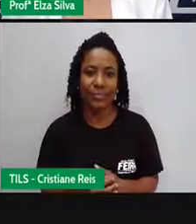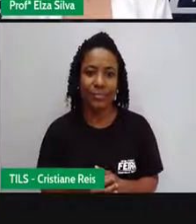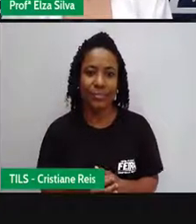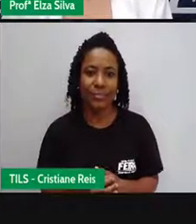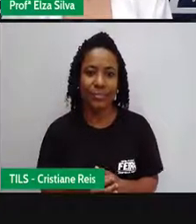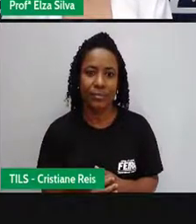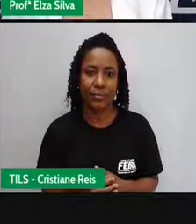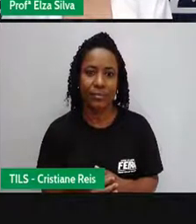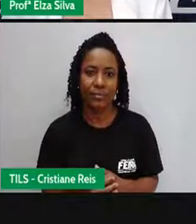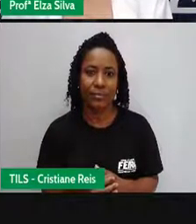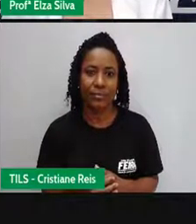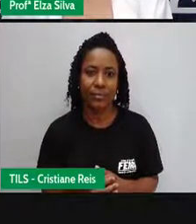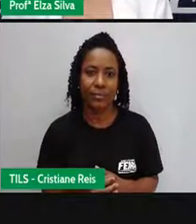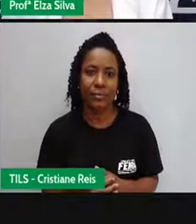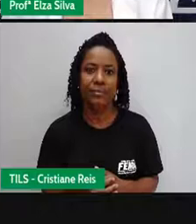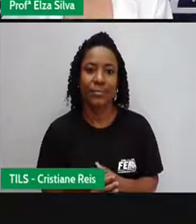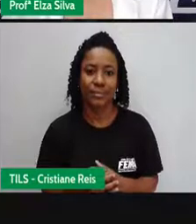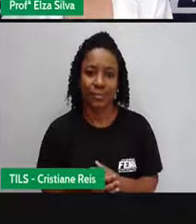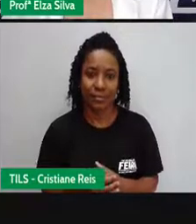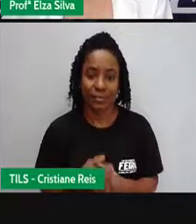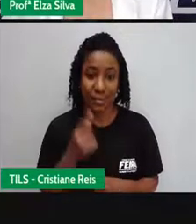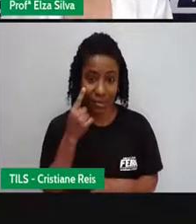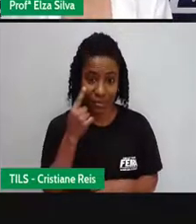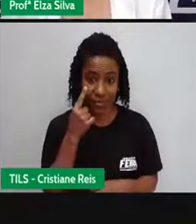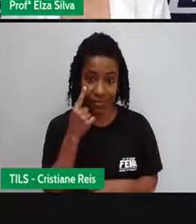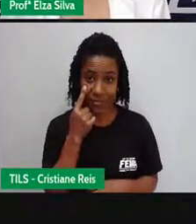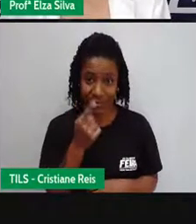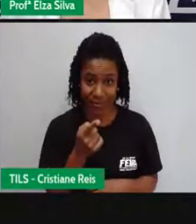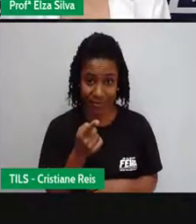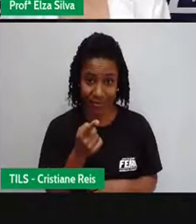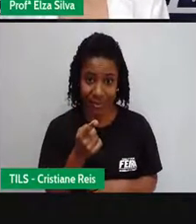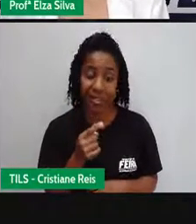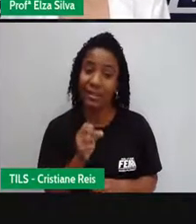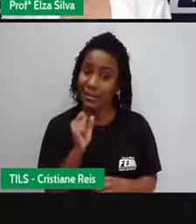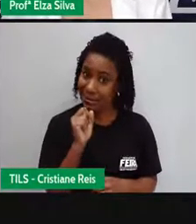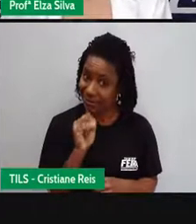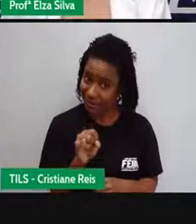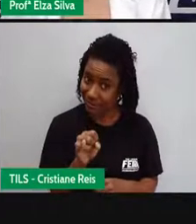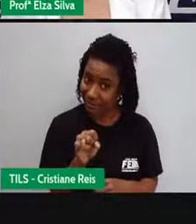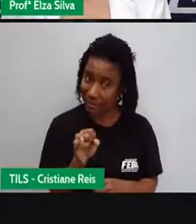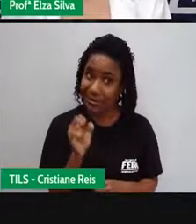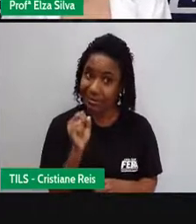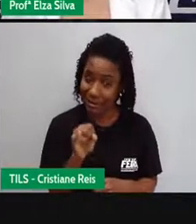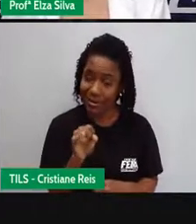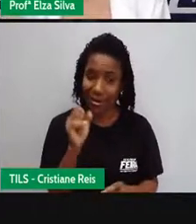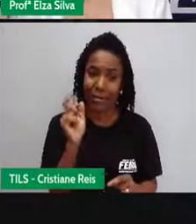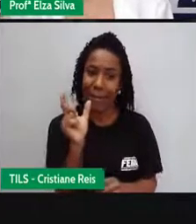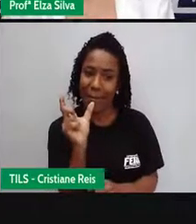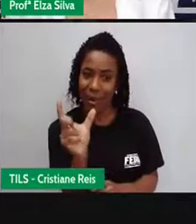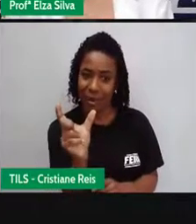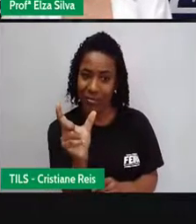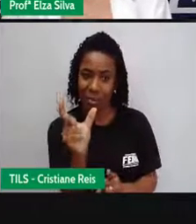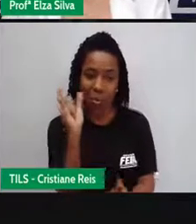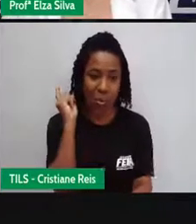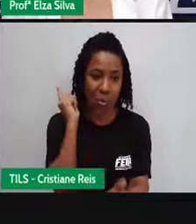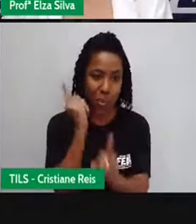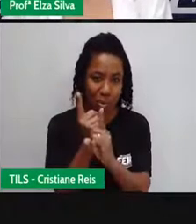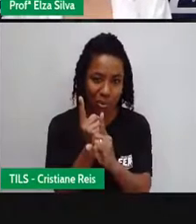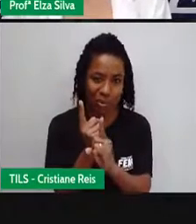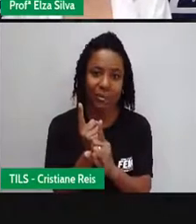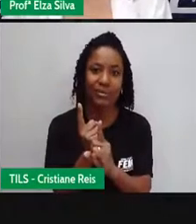Você vai tentando encontrar desta maneira. Se você conseguir encontrar a palavra, essa palavra vai